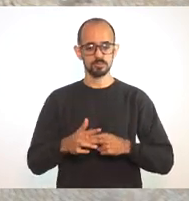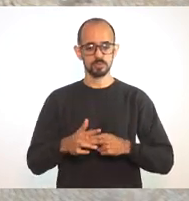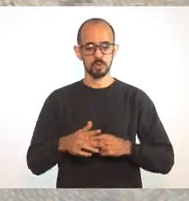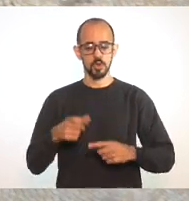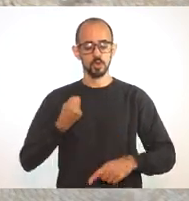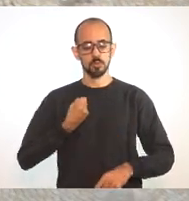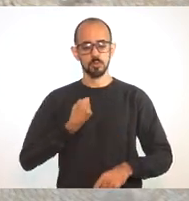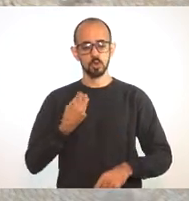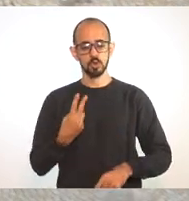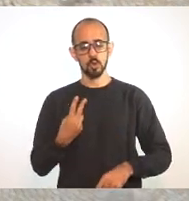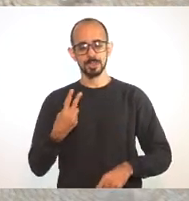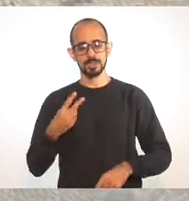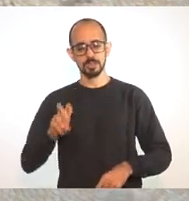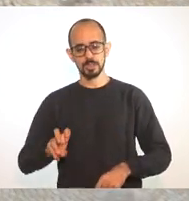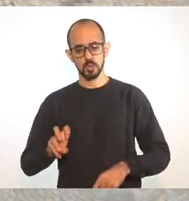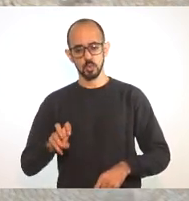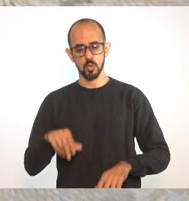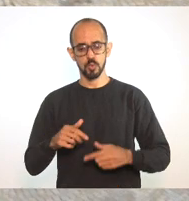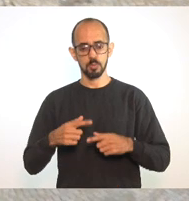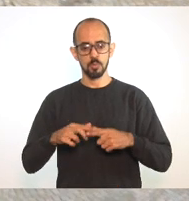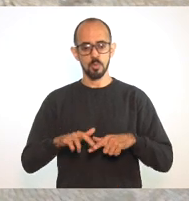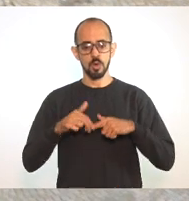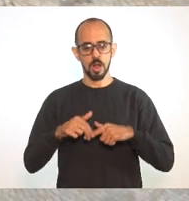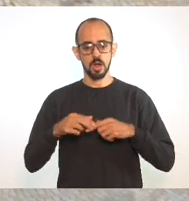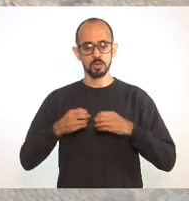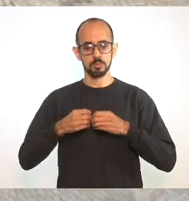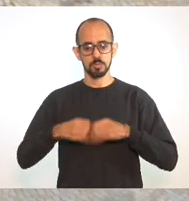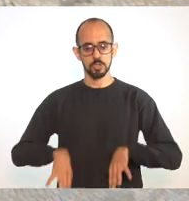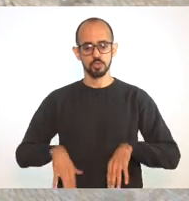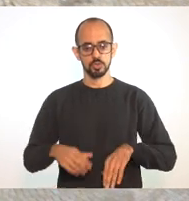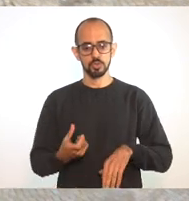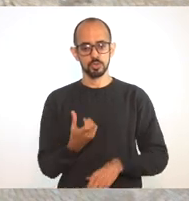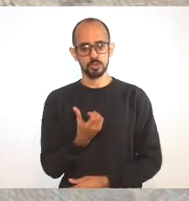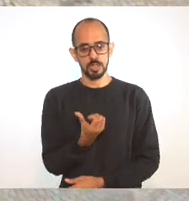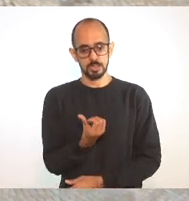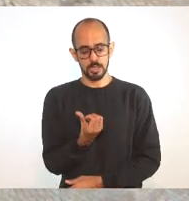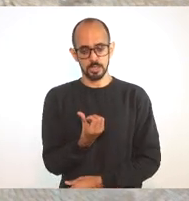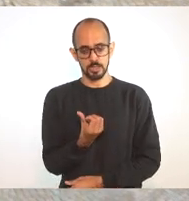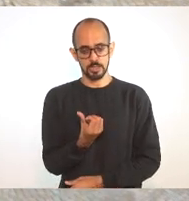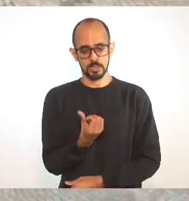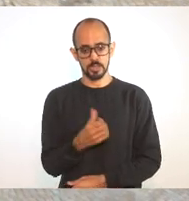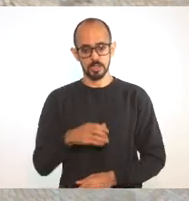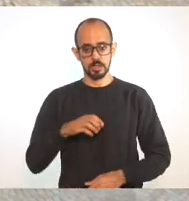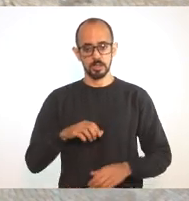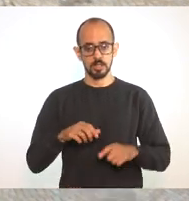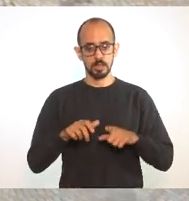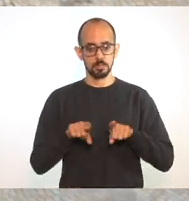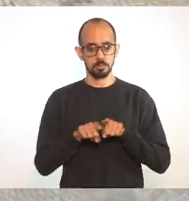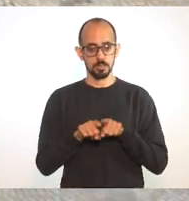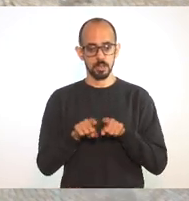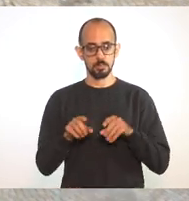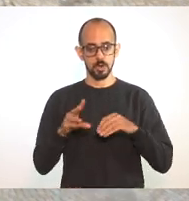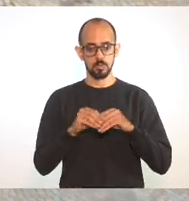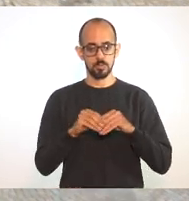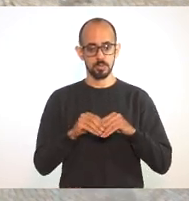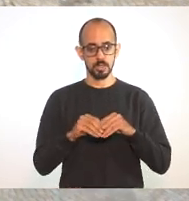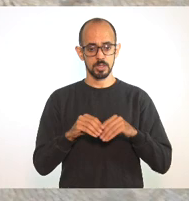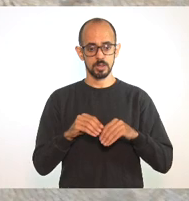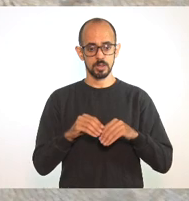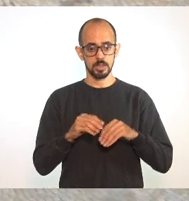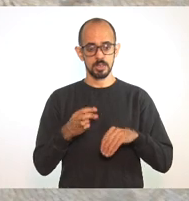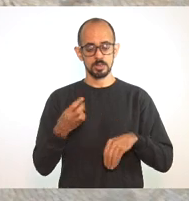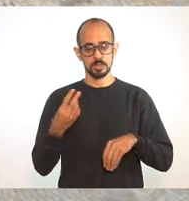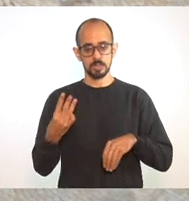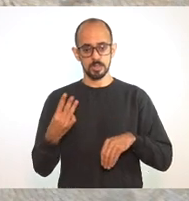e 5, pela prejudicabilidade da emenda 6, pela emenda 3 da CCJ, pela prejudicabilidade da emenda